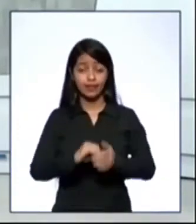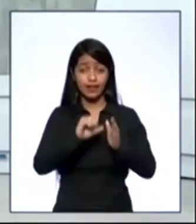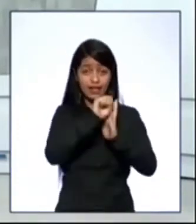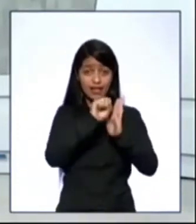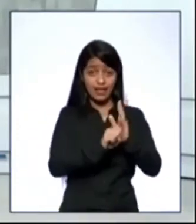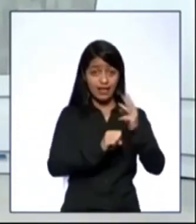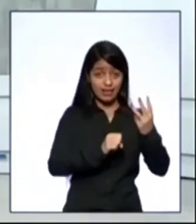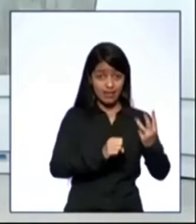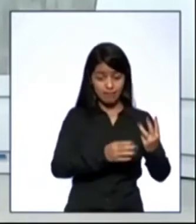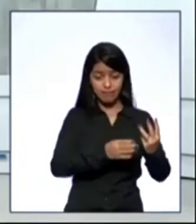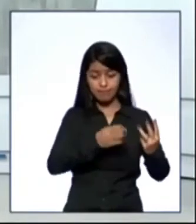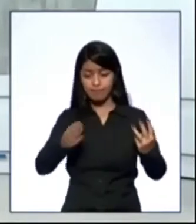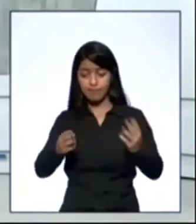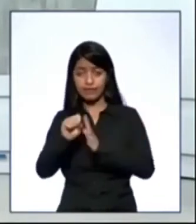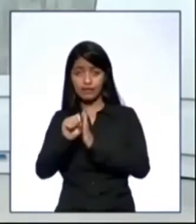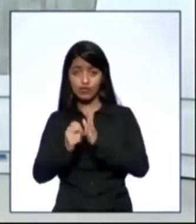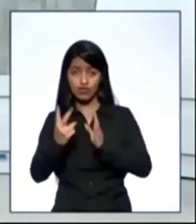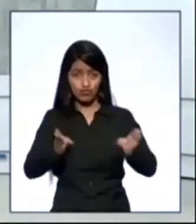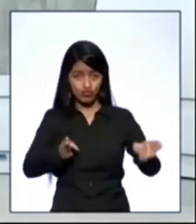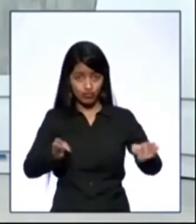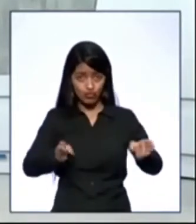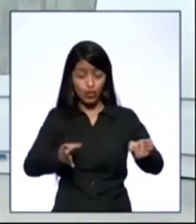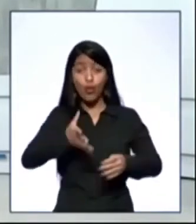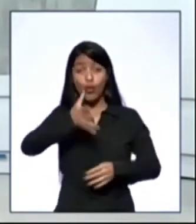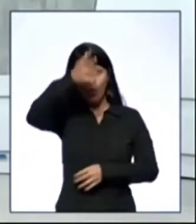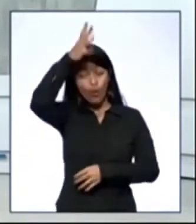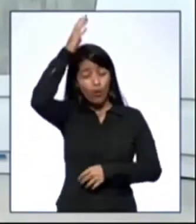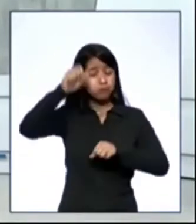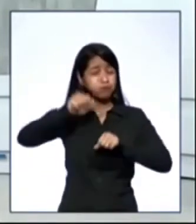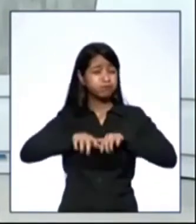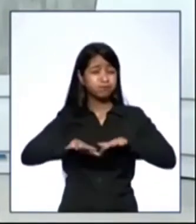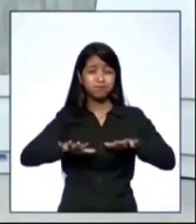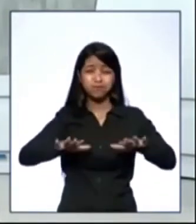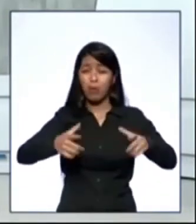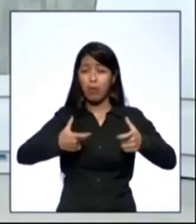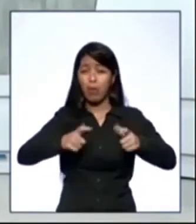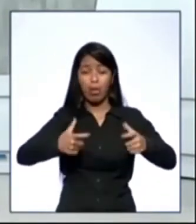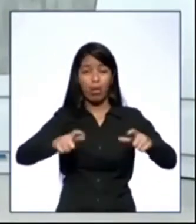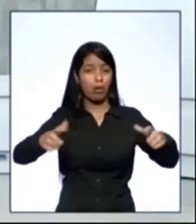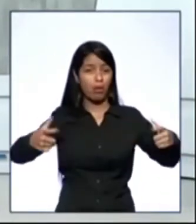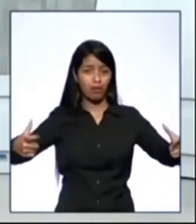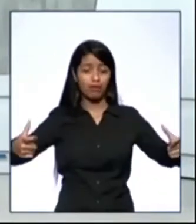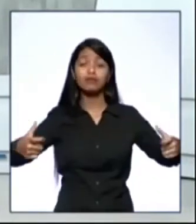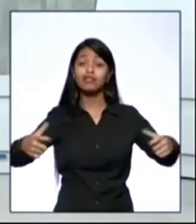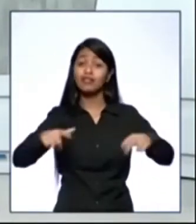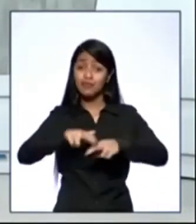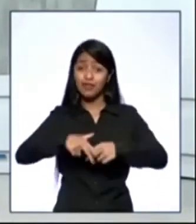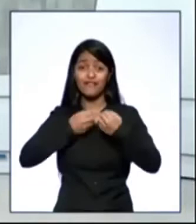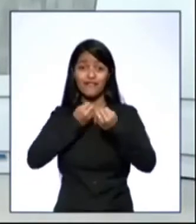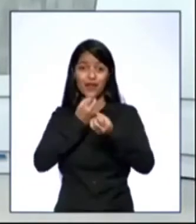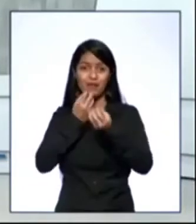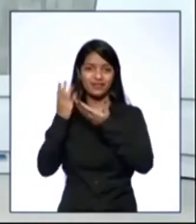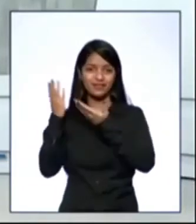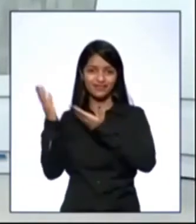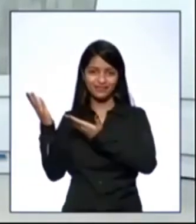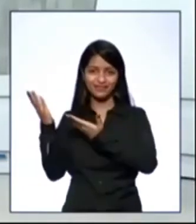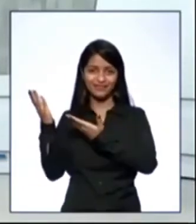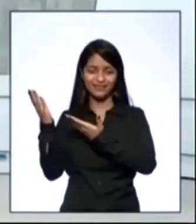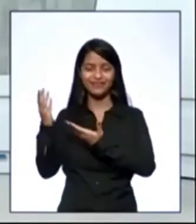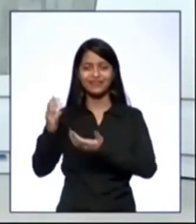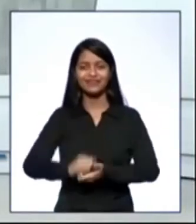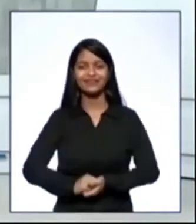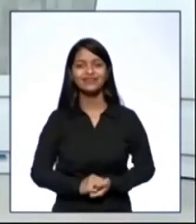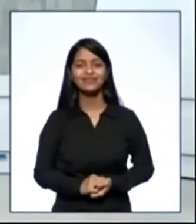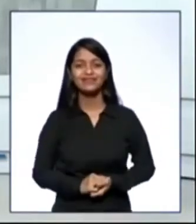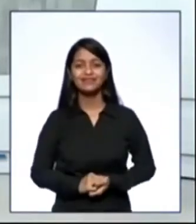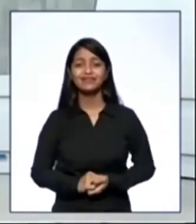III para o século II, Roma aumentou muito de tamanho. E aí gerou esse tipo de informação. Então a